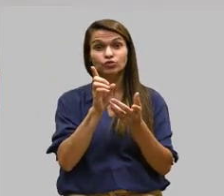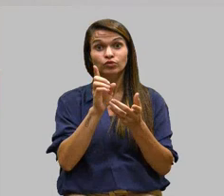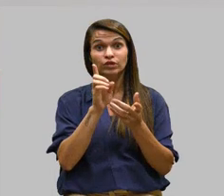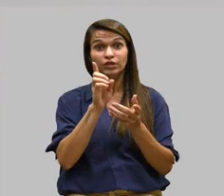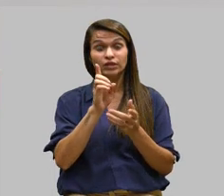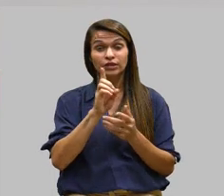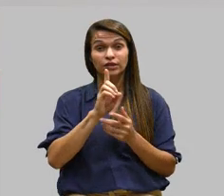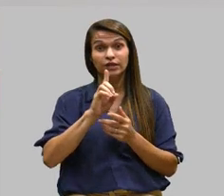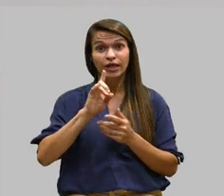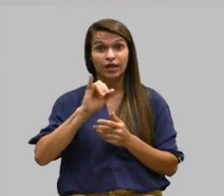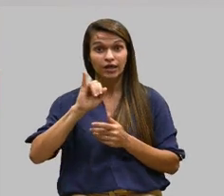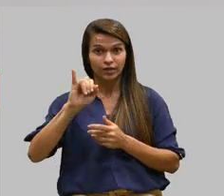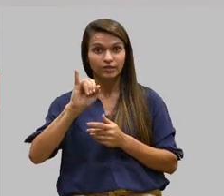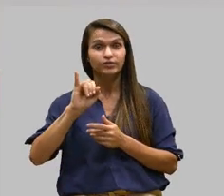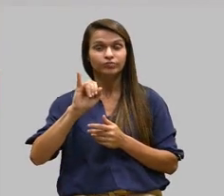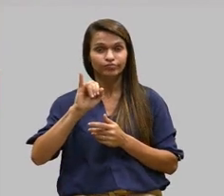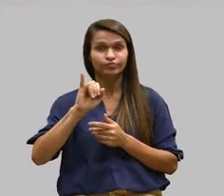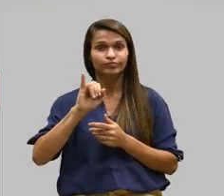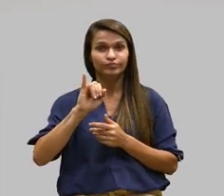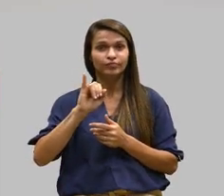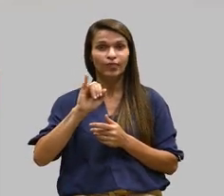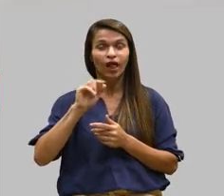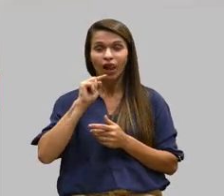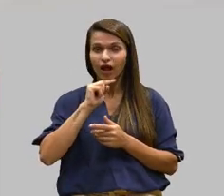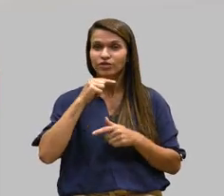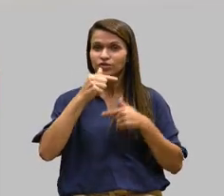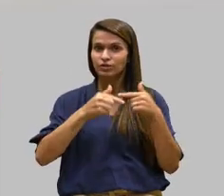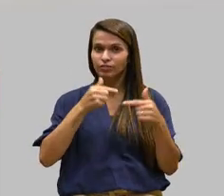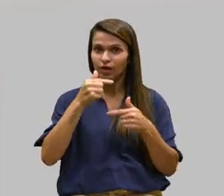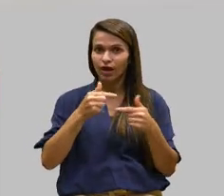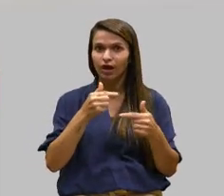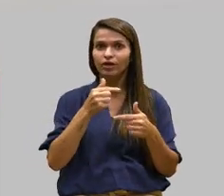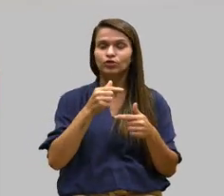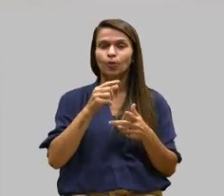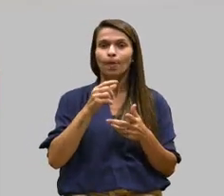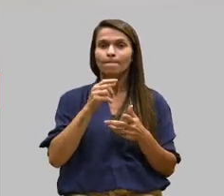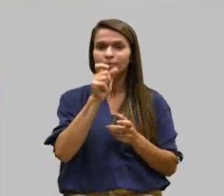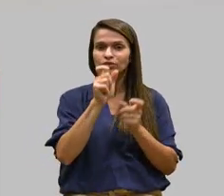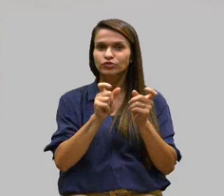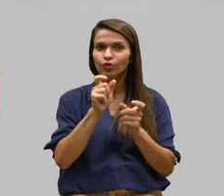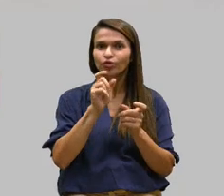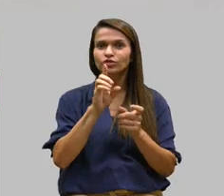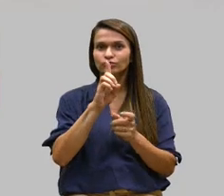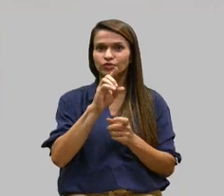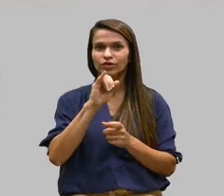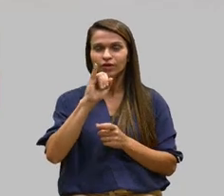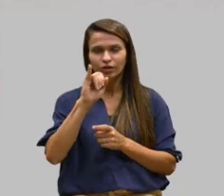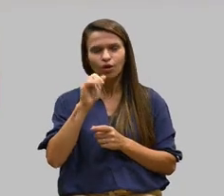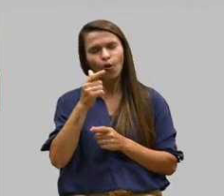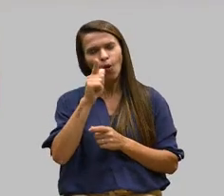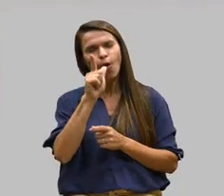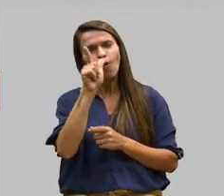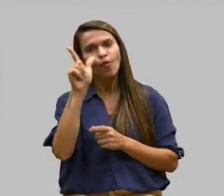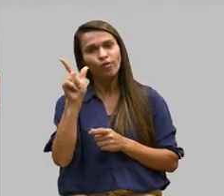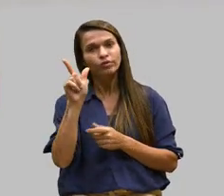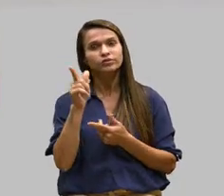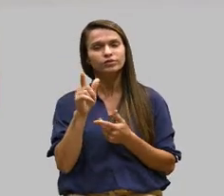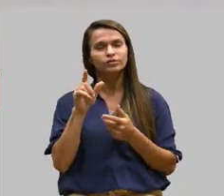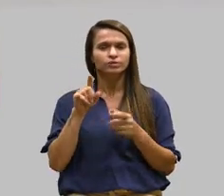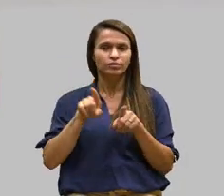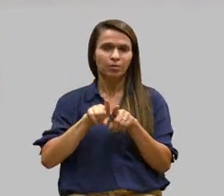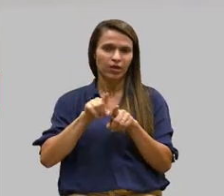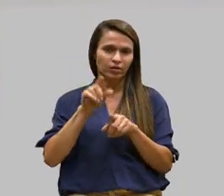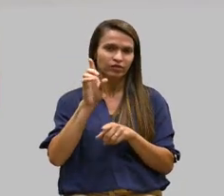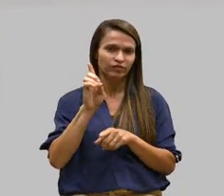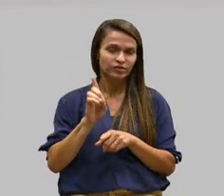intelectual lá a gente trabalha com pessoas com deficiência intelectual né algumas outras deficiências que vem em conjunto